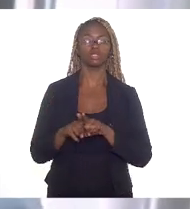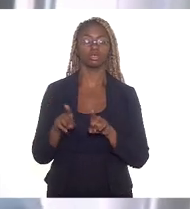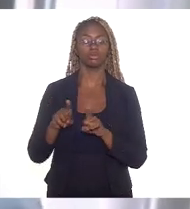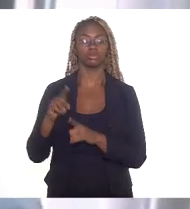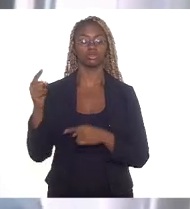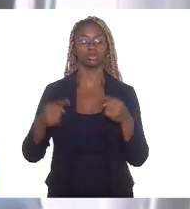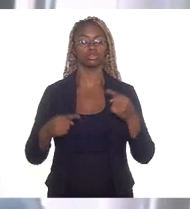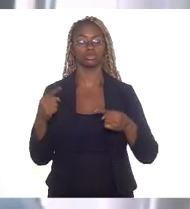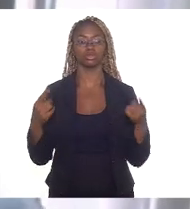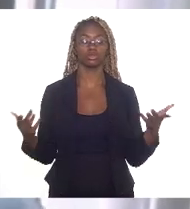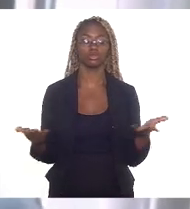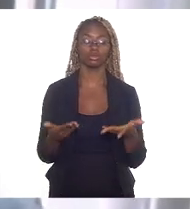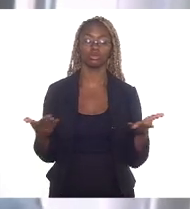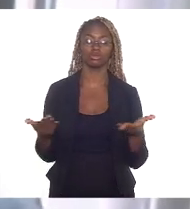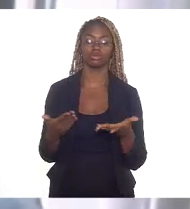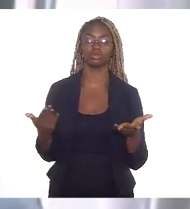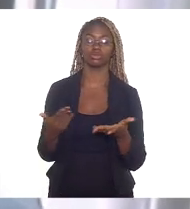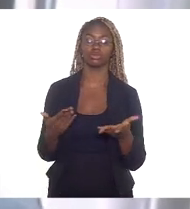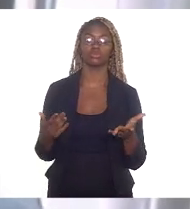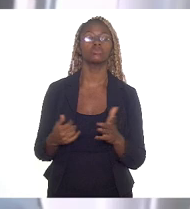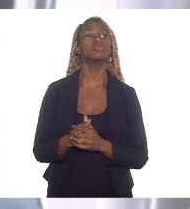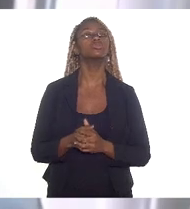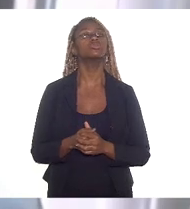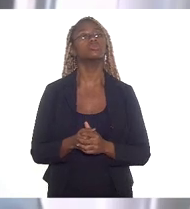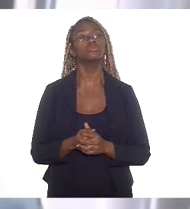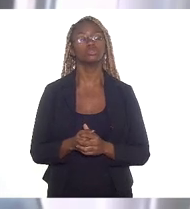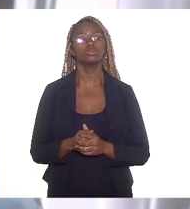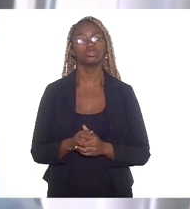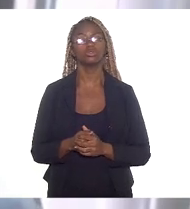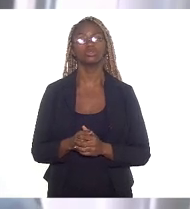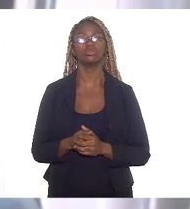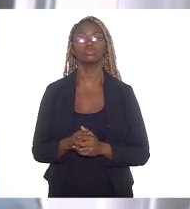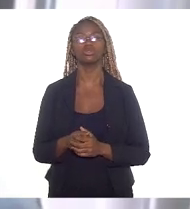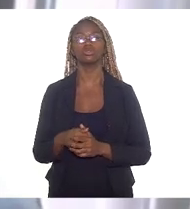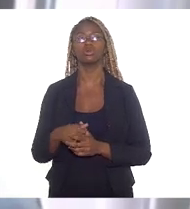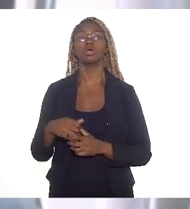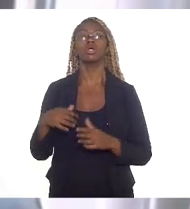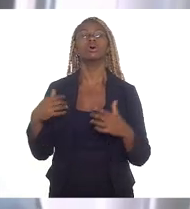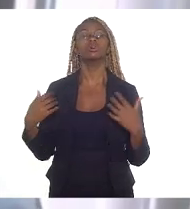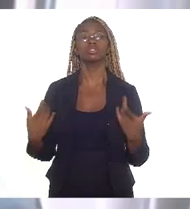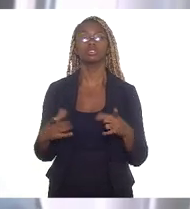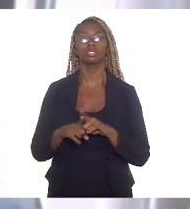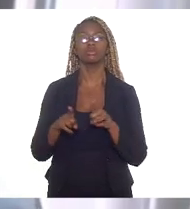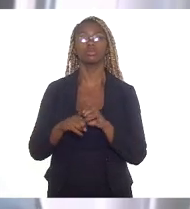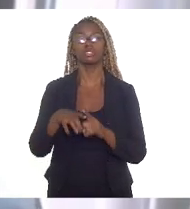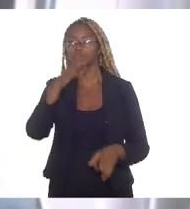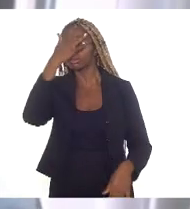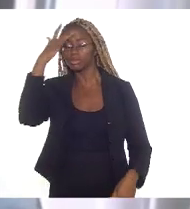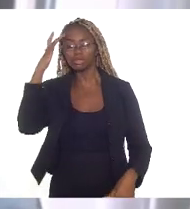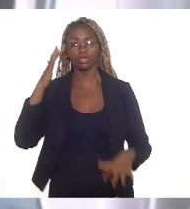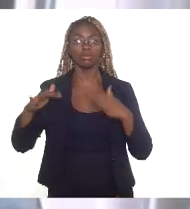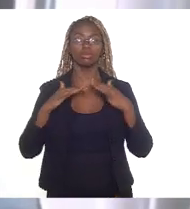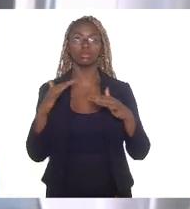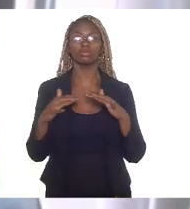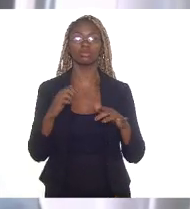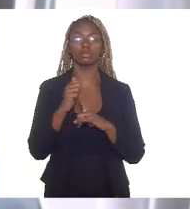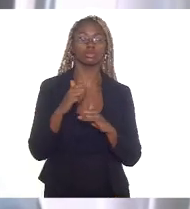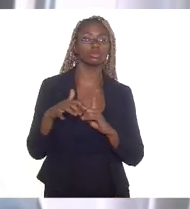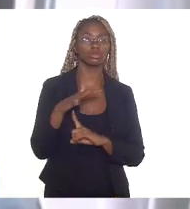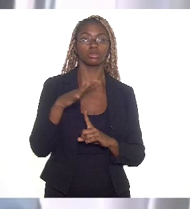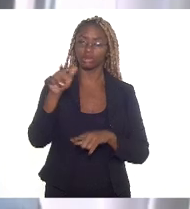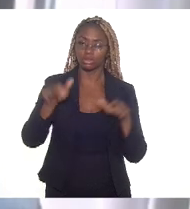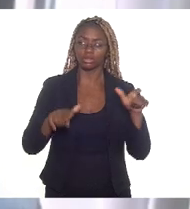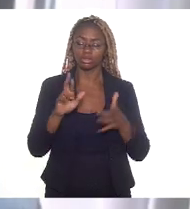com celeridade. Quero agradecer os movimentos sociais da área da pessoa com deficiência, com quem nós interagimos o tempo todo, que